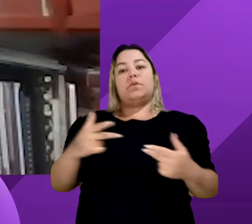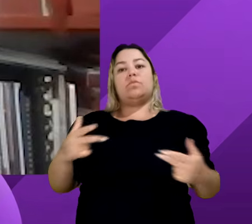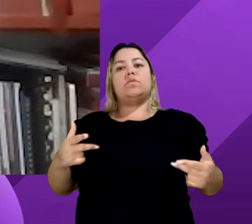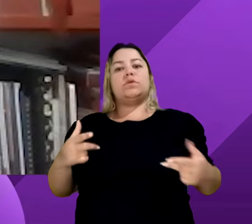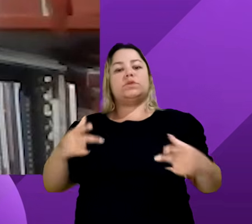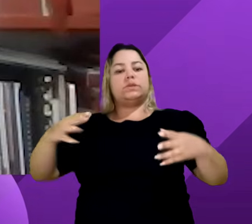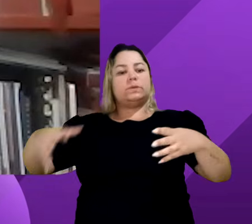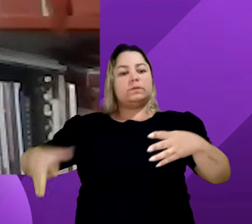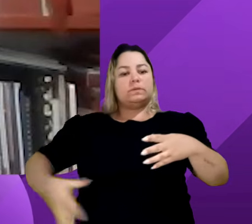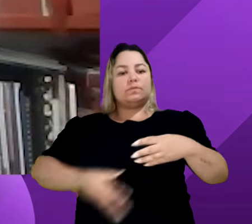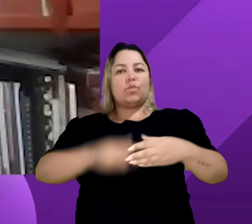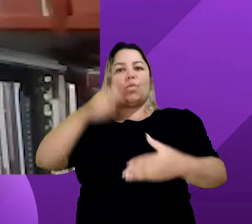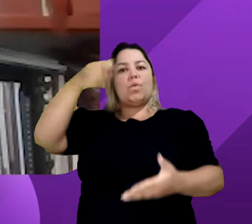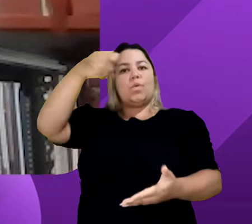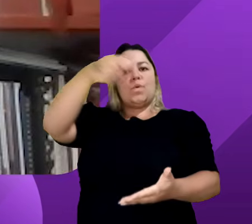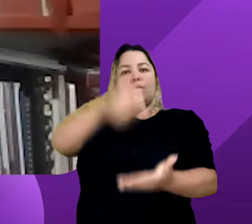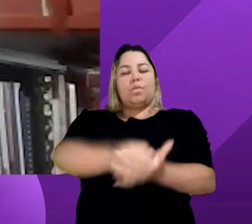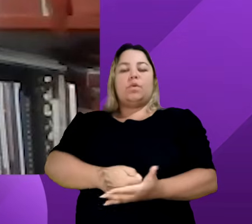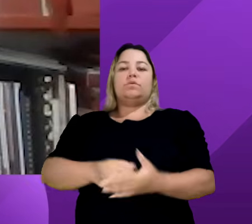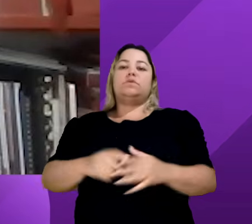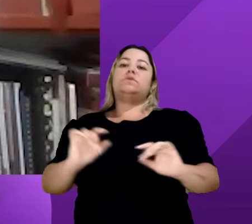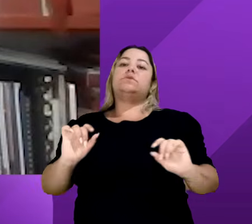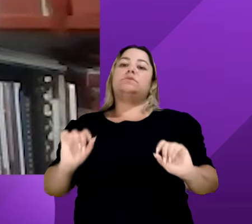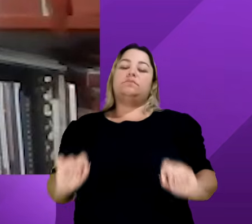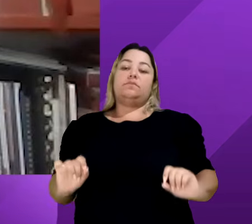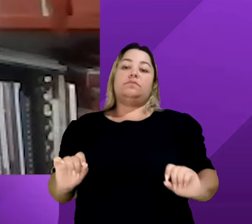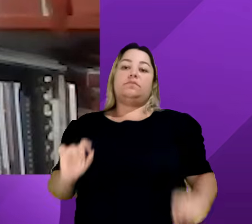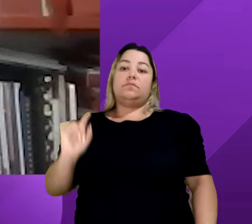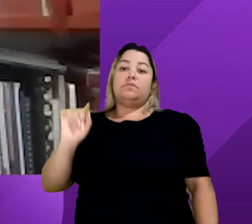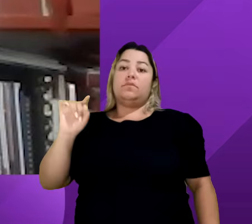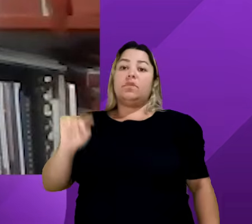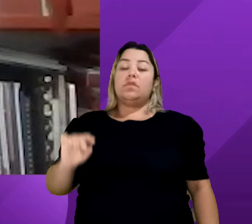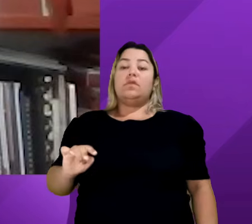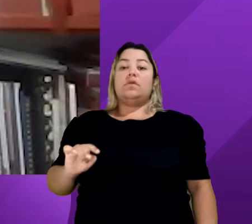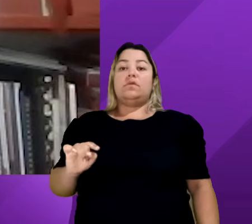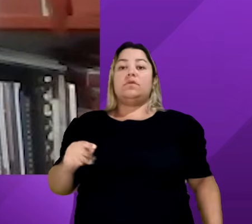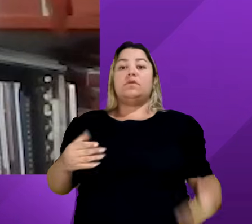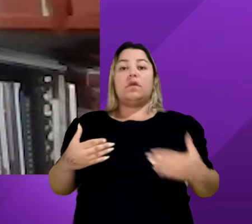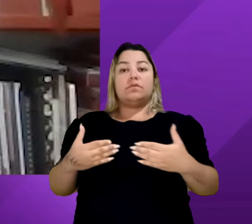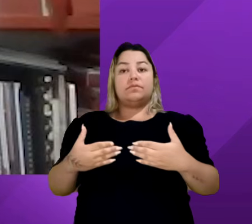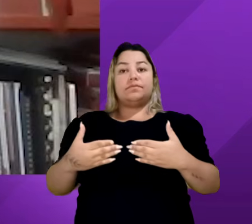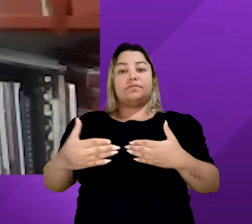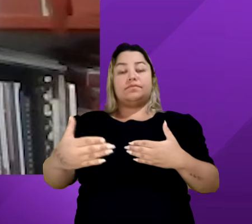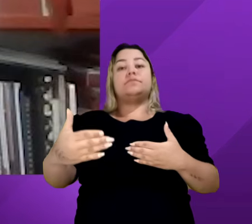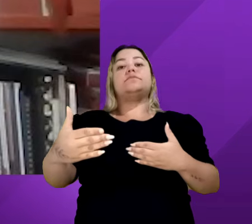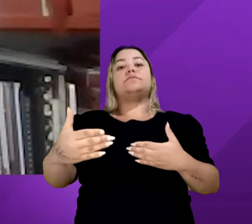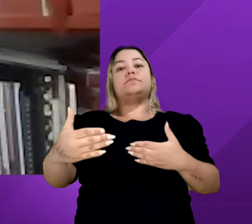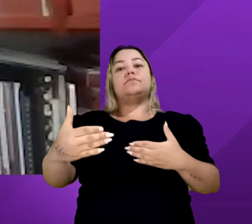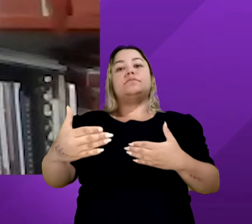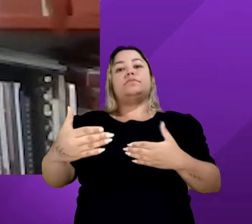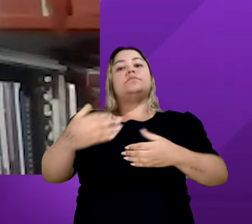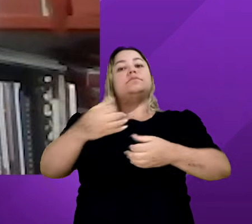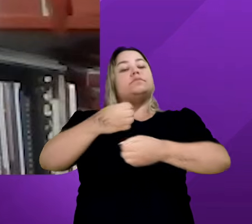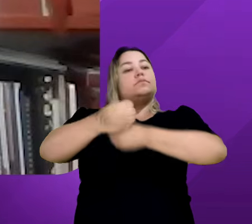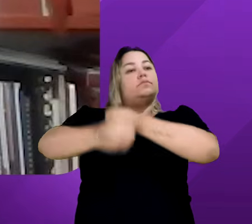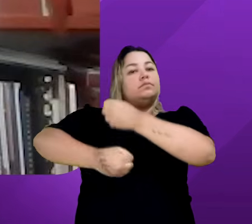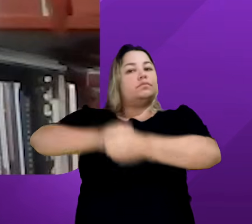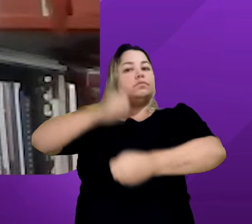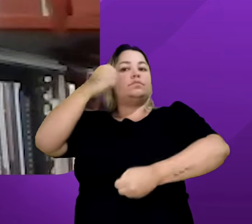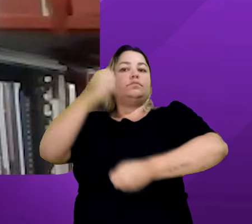que vem se, né, ao longo dos tempos, das